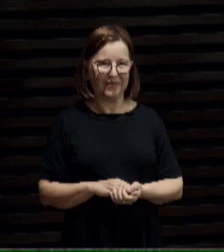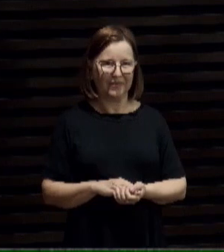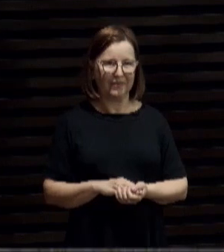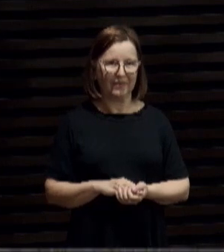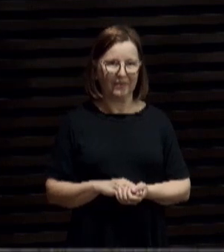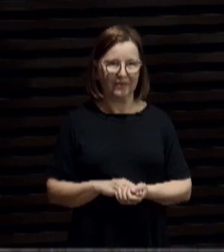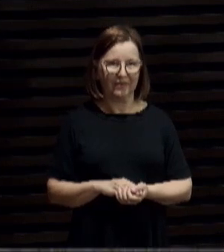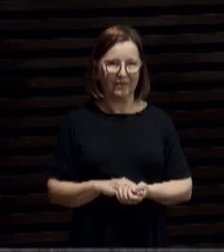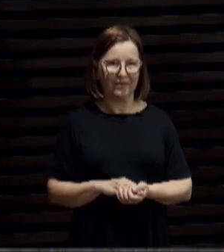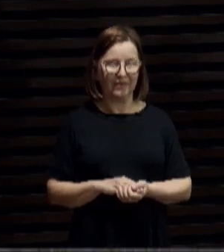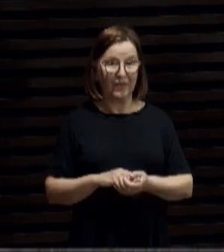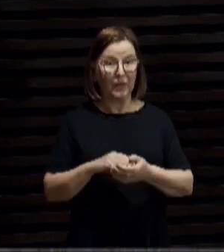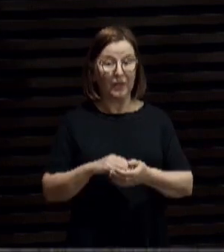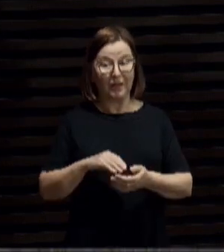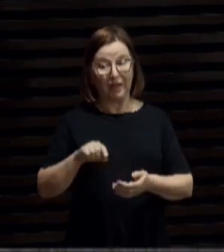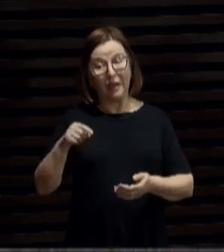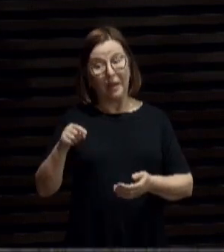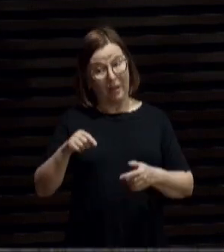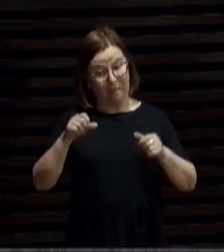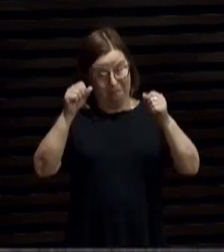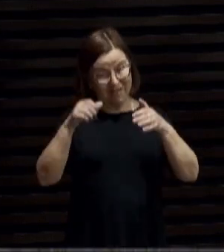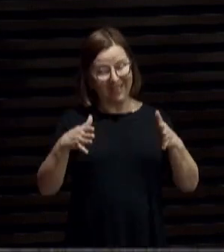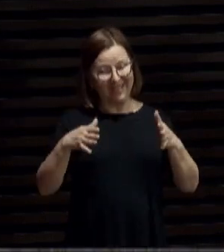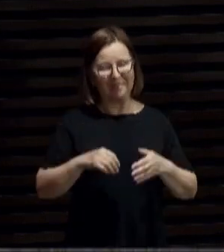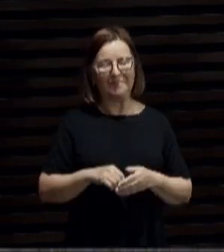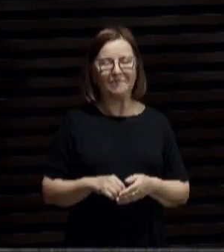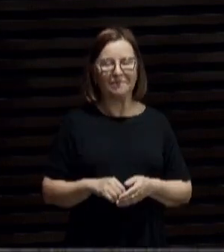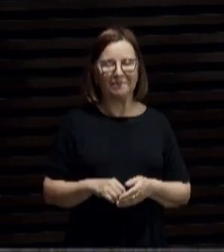E aqui já tem um outro milagre. Mas veja bem.